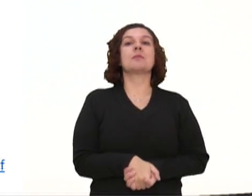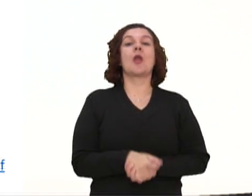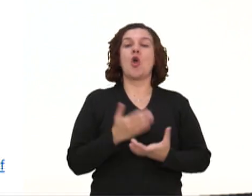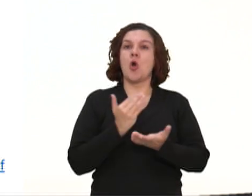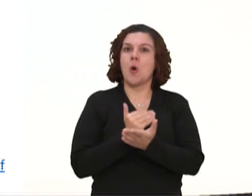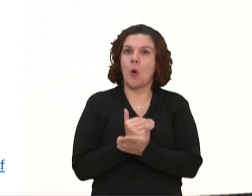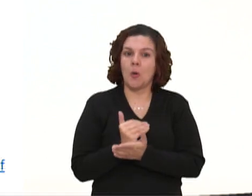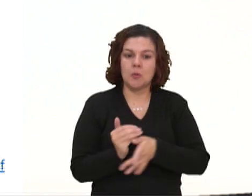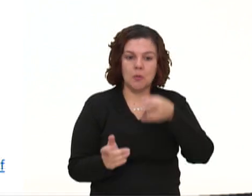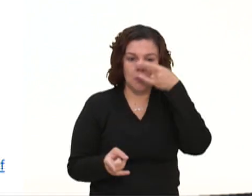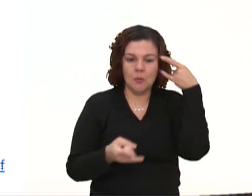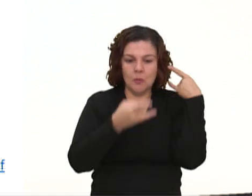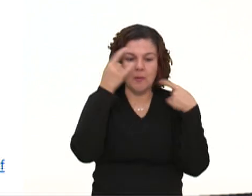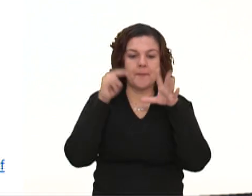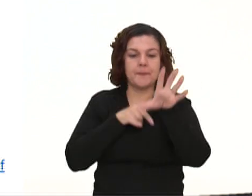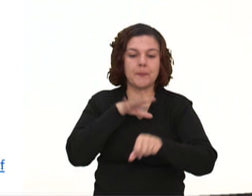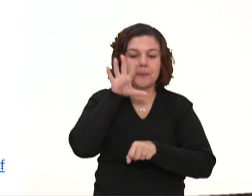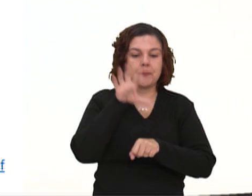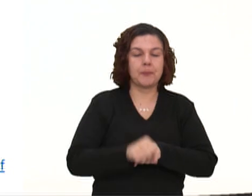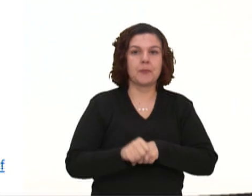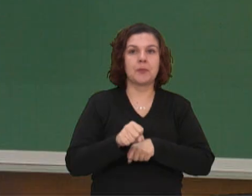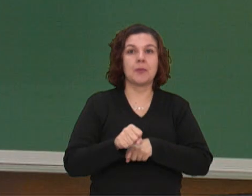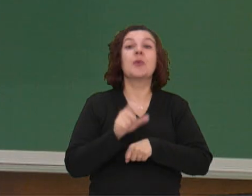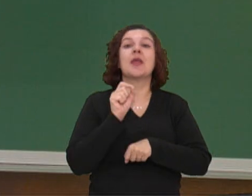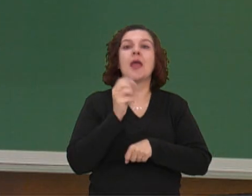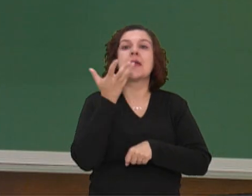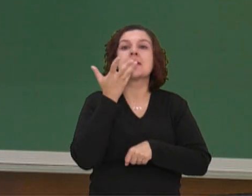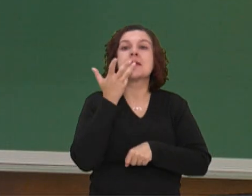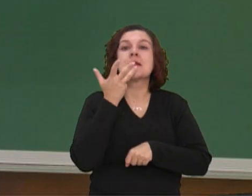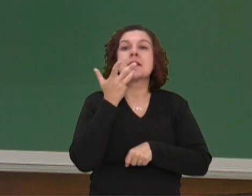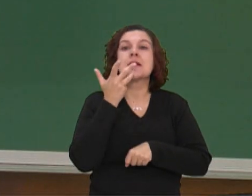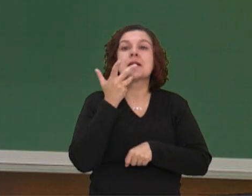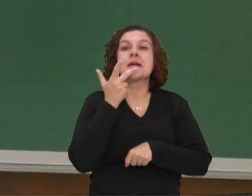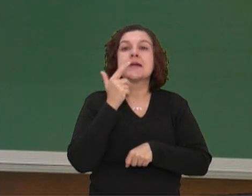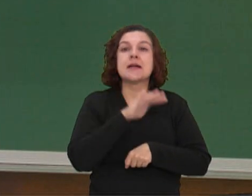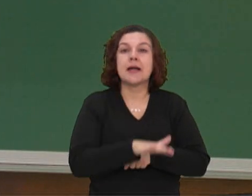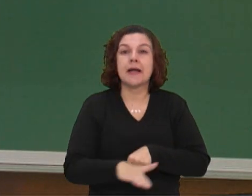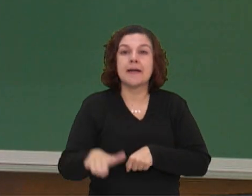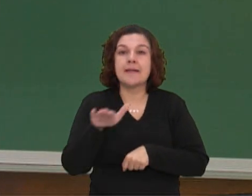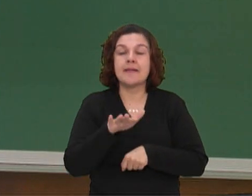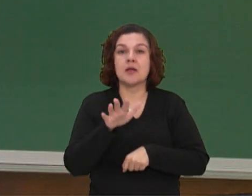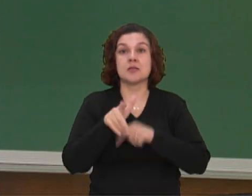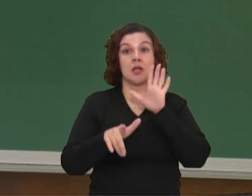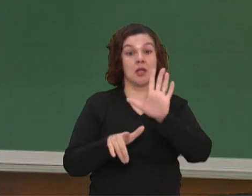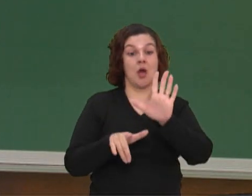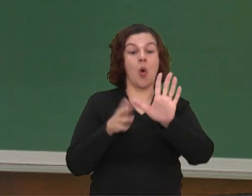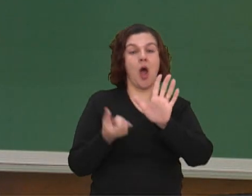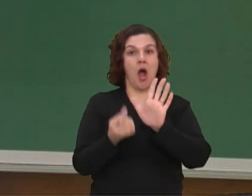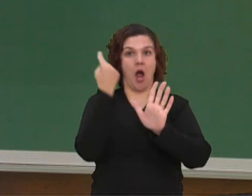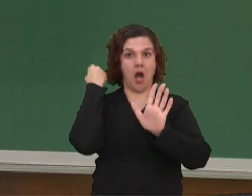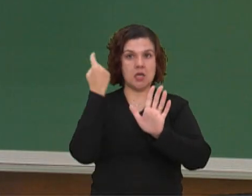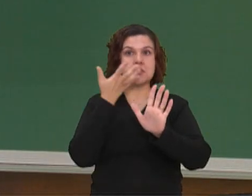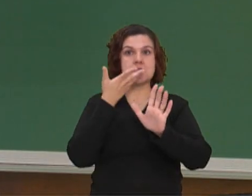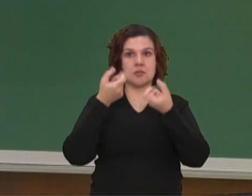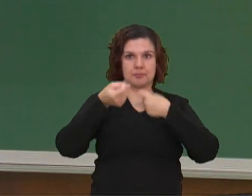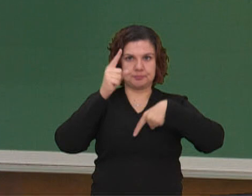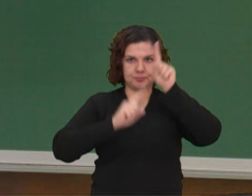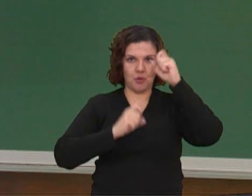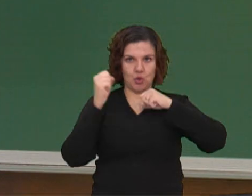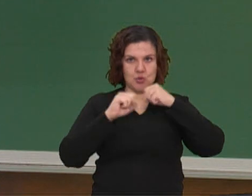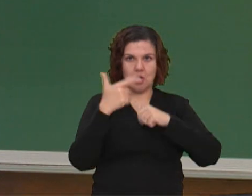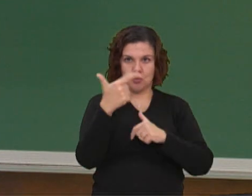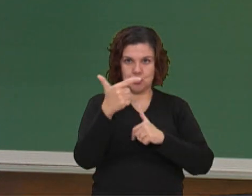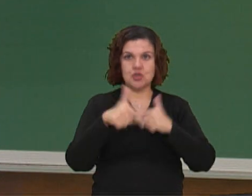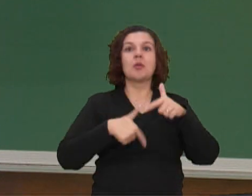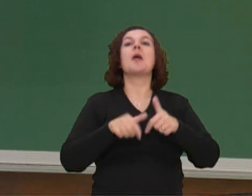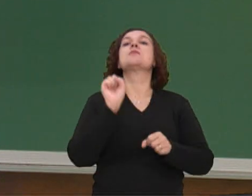Intensificação da exploração do trabalho infantil. Não quer dizer que antes da Revolução Industrial não se utilizava a